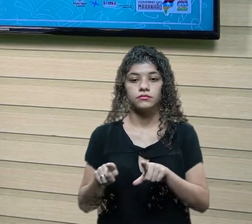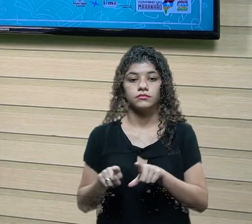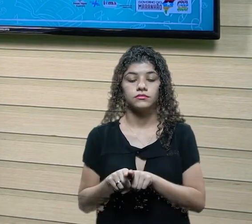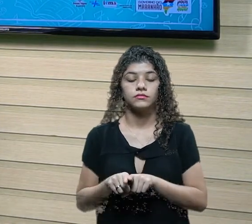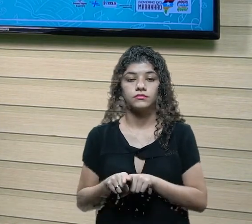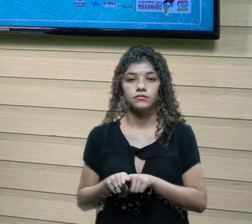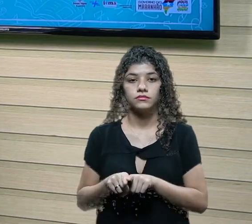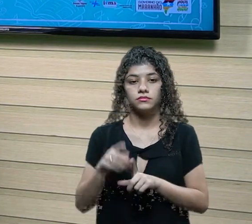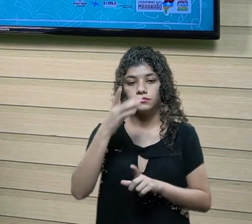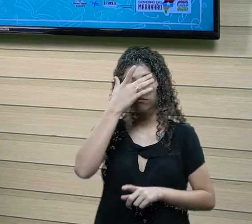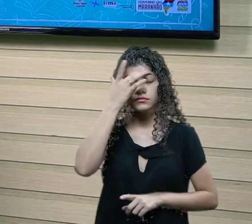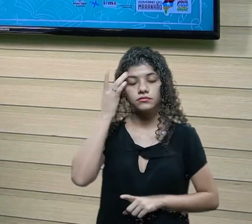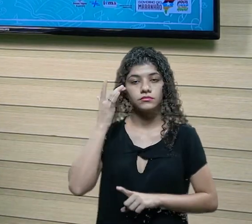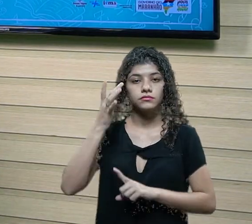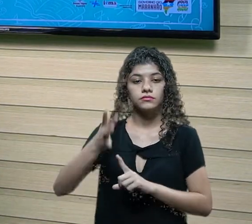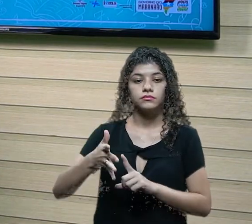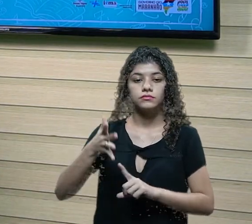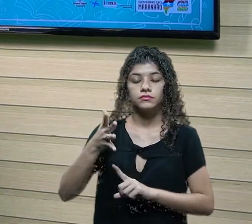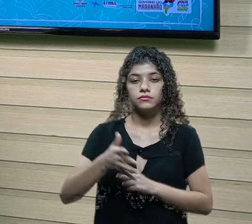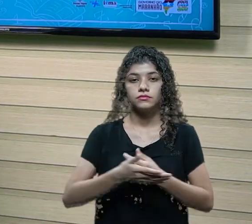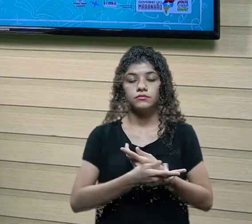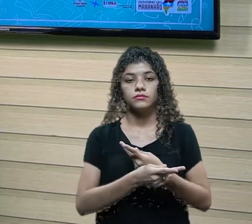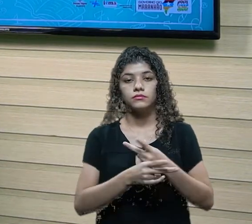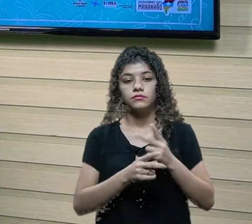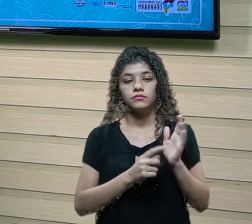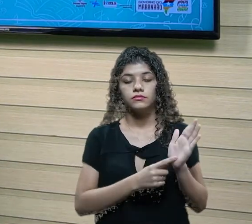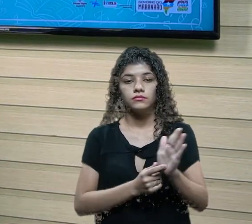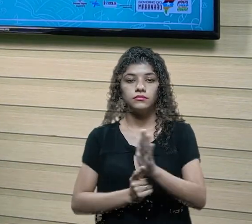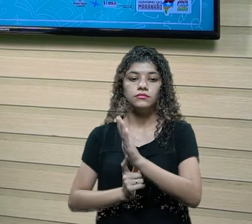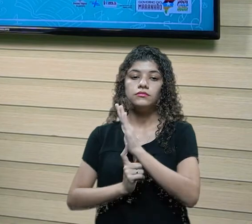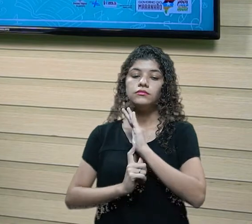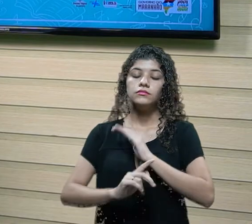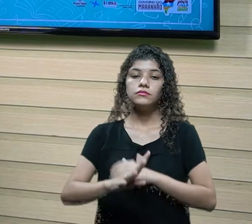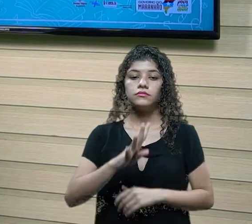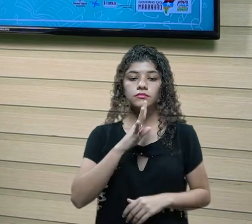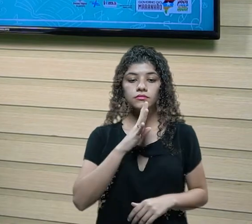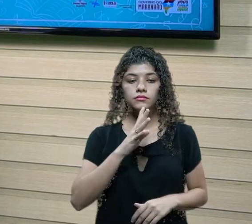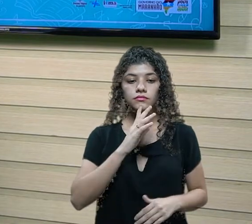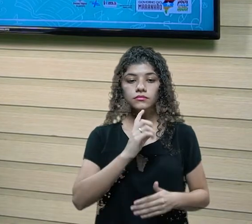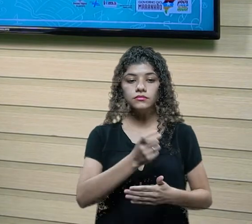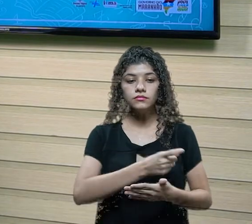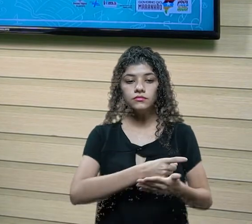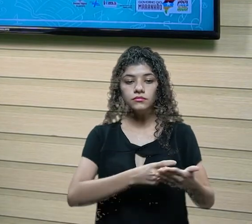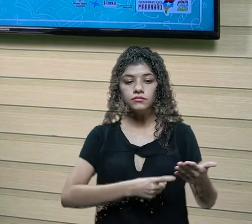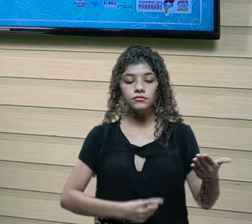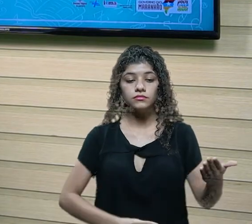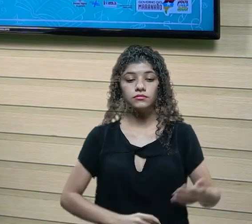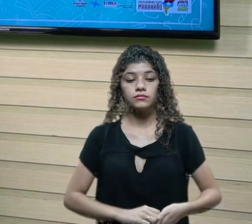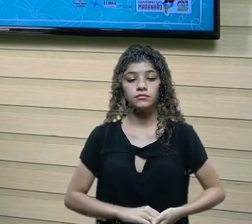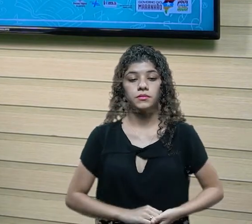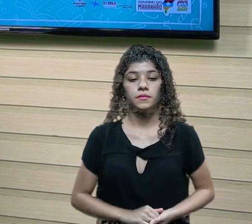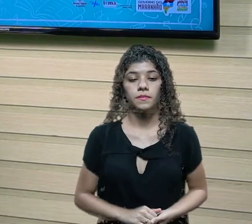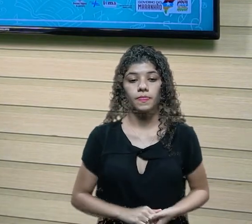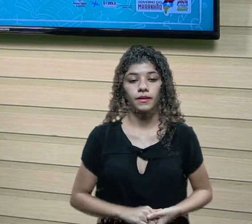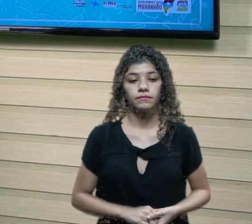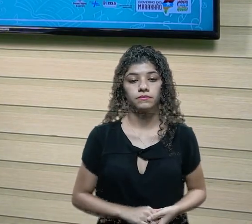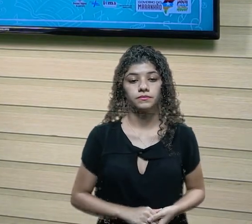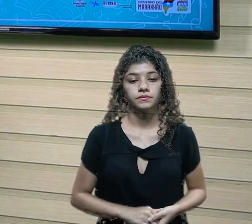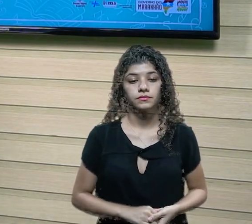definir palestrantes e mediadores conhecer o palestrante ver o currículo dele